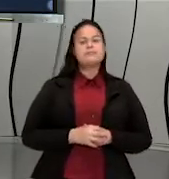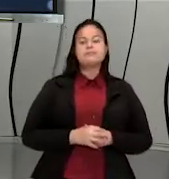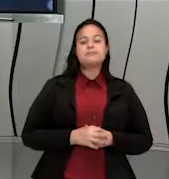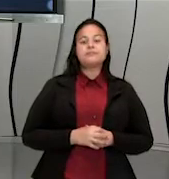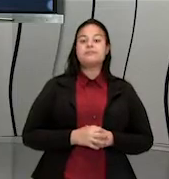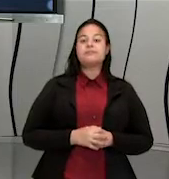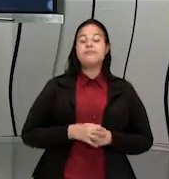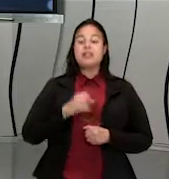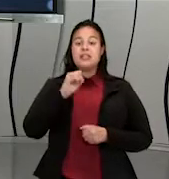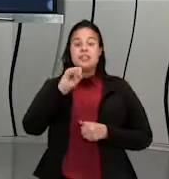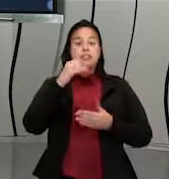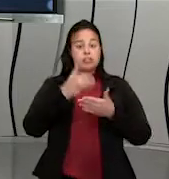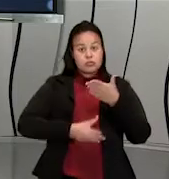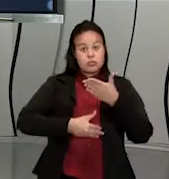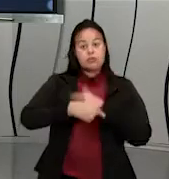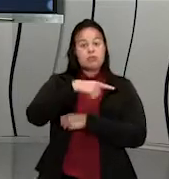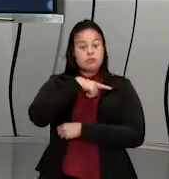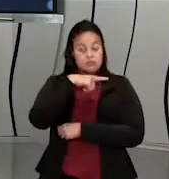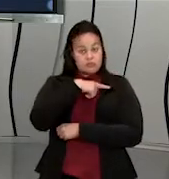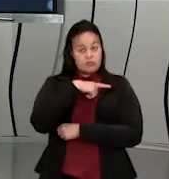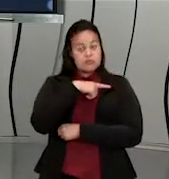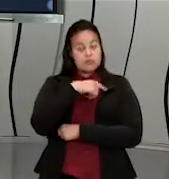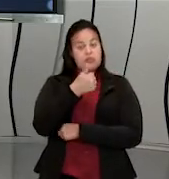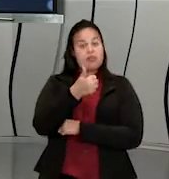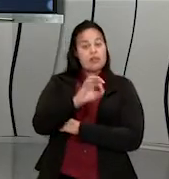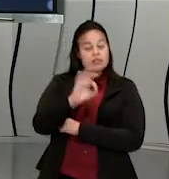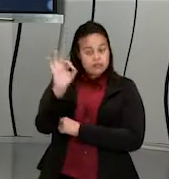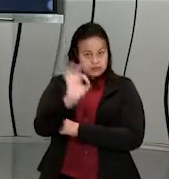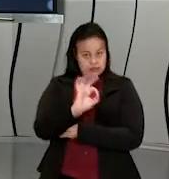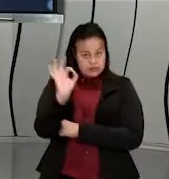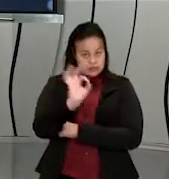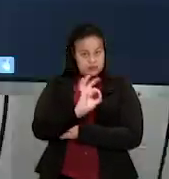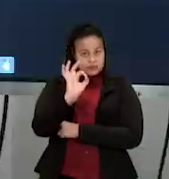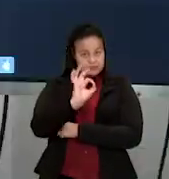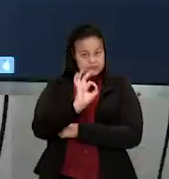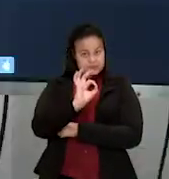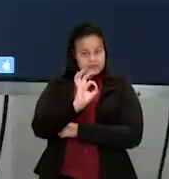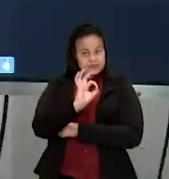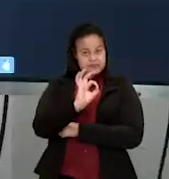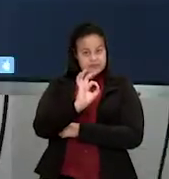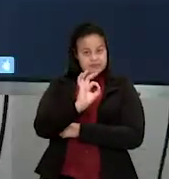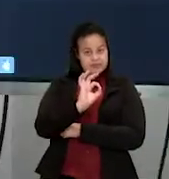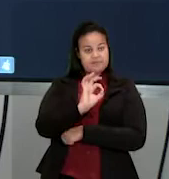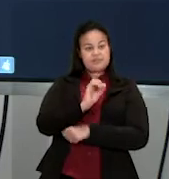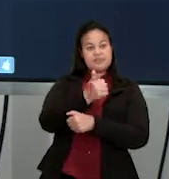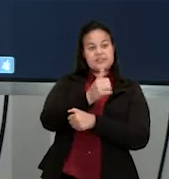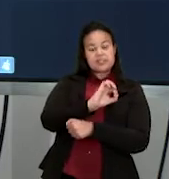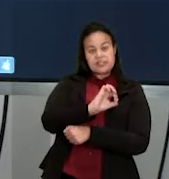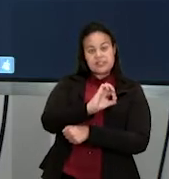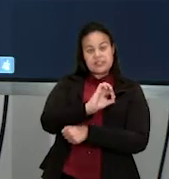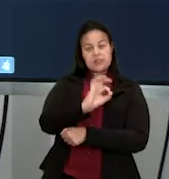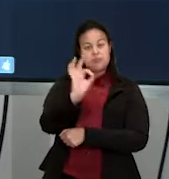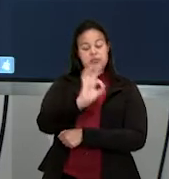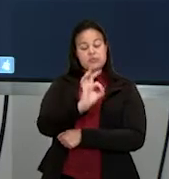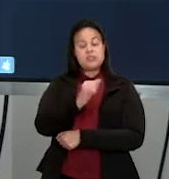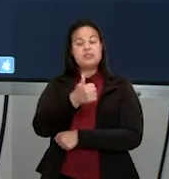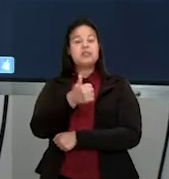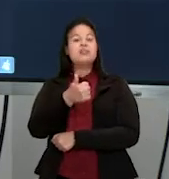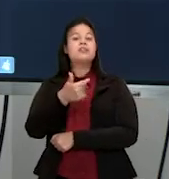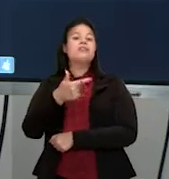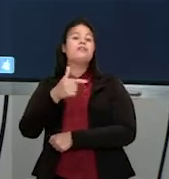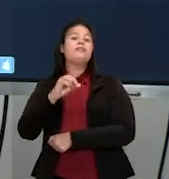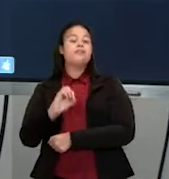quando eu dou um desconto, né, de 10%, então 10% de 120, dá